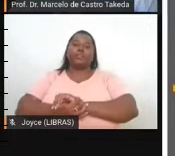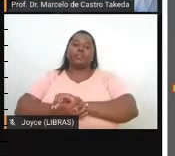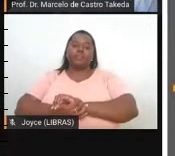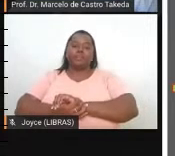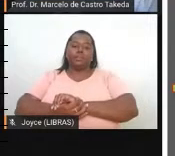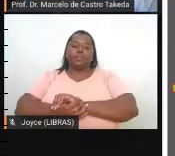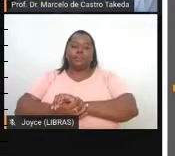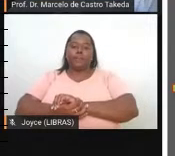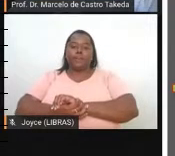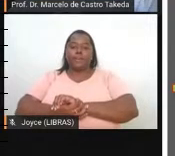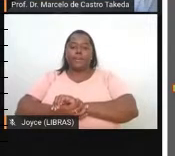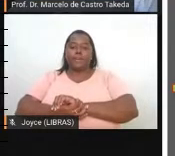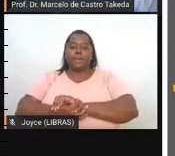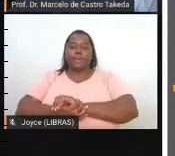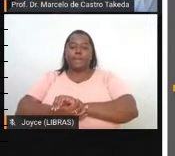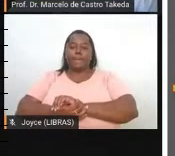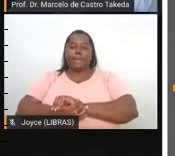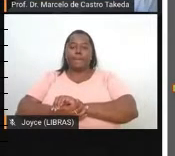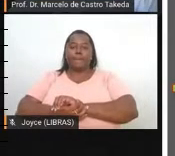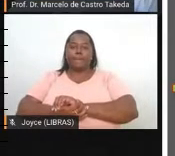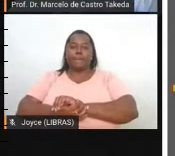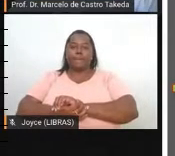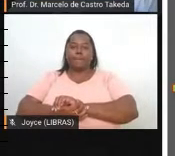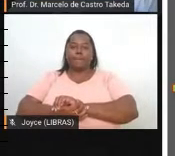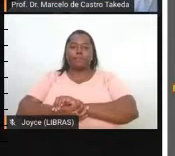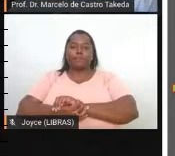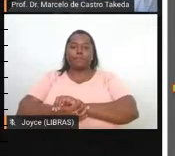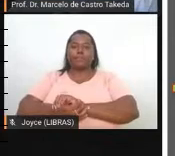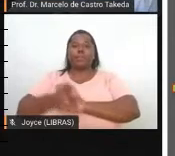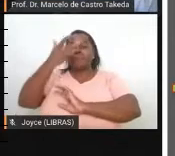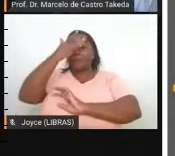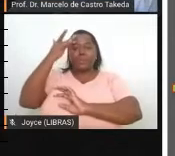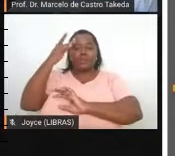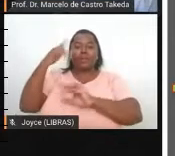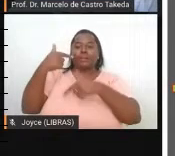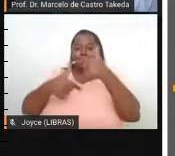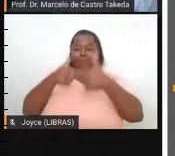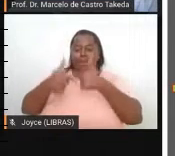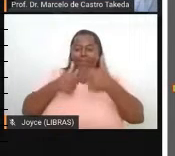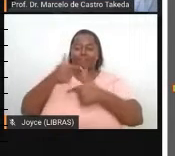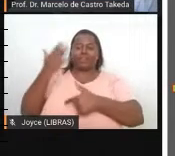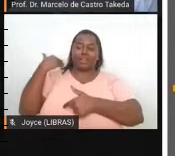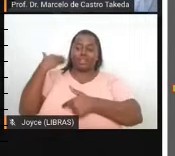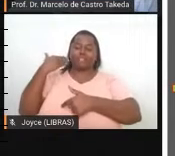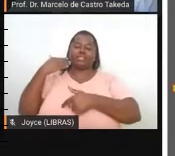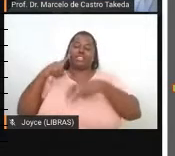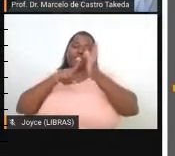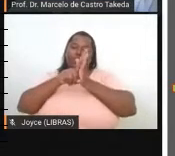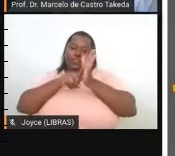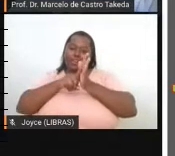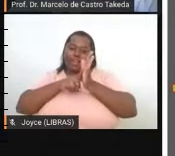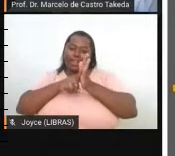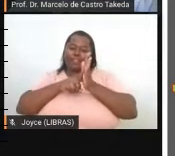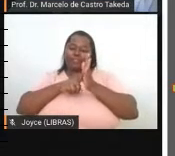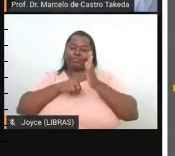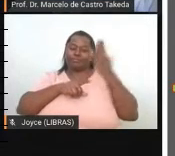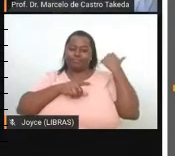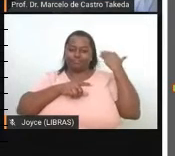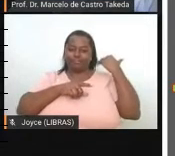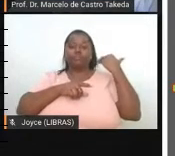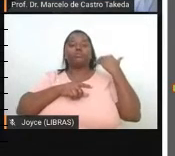Para quem trabalhava com questionário na versão antiga, todo o